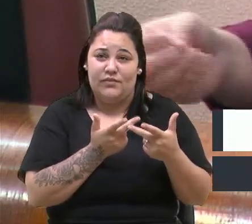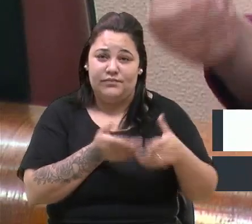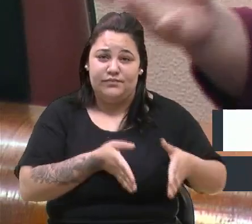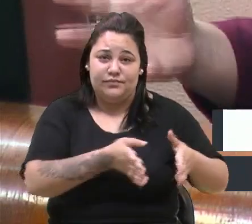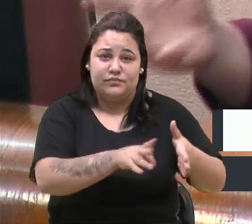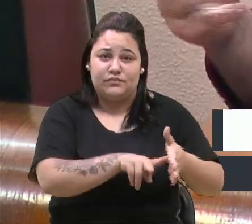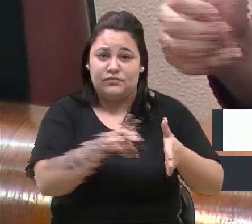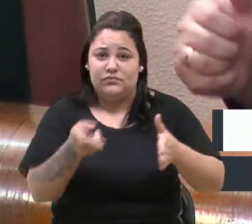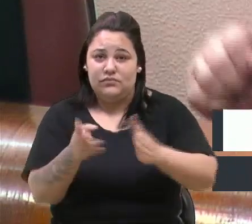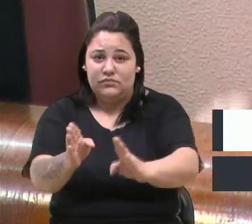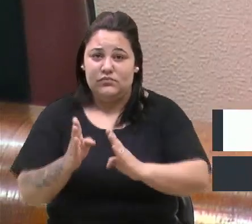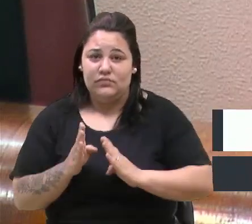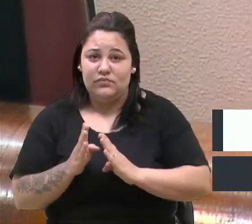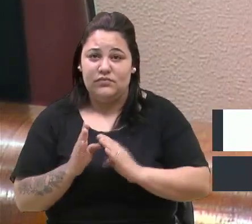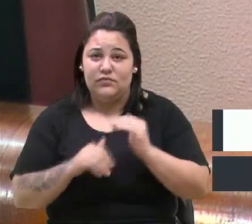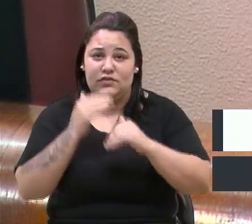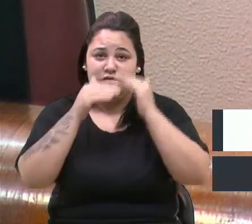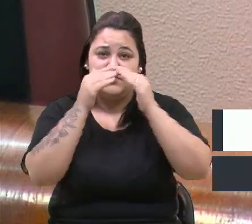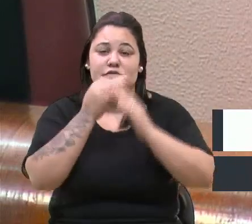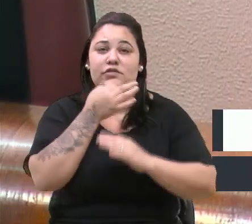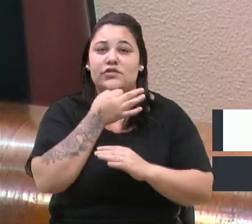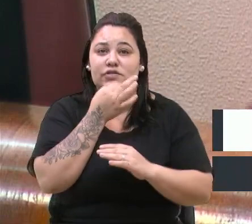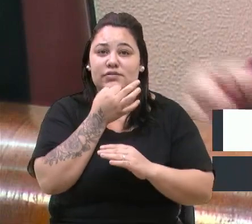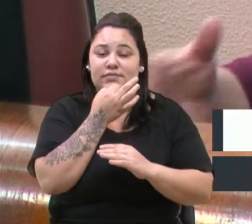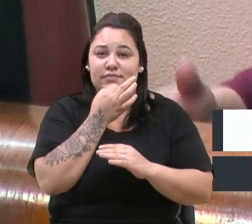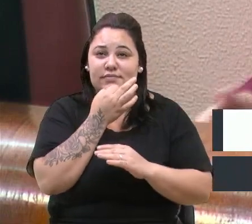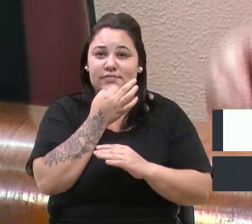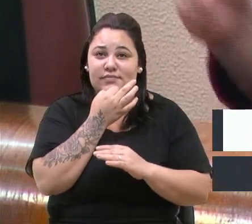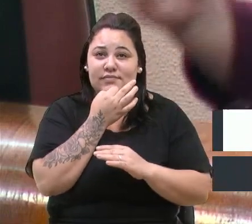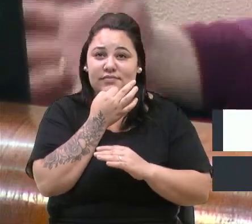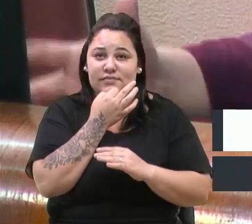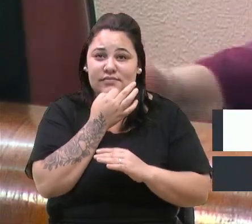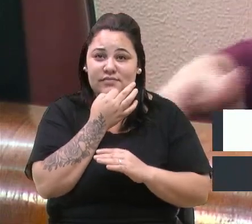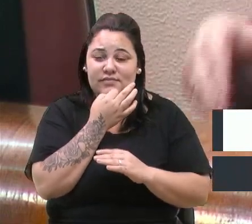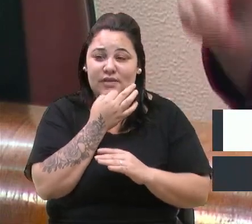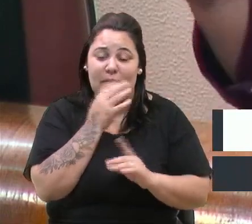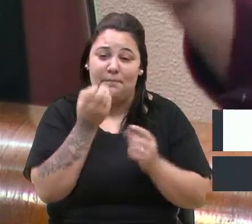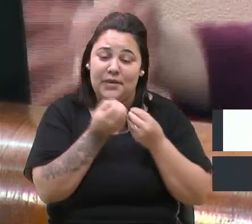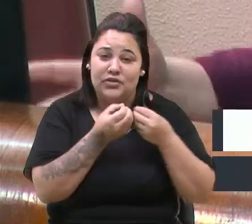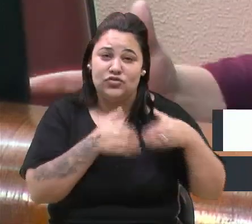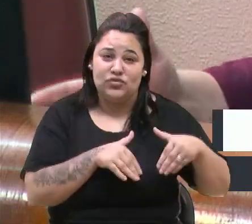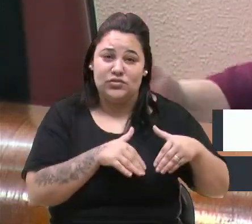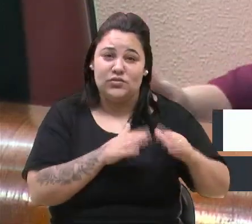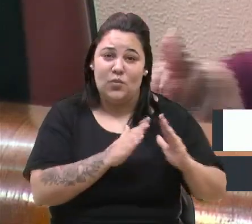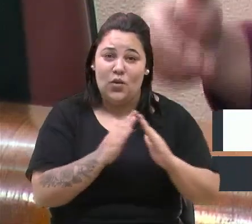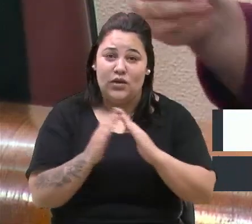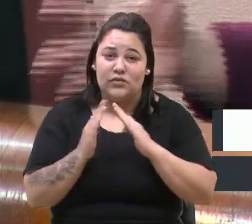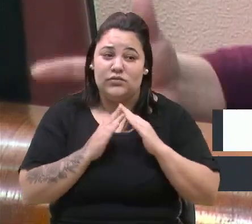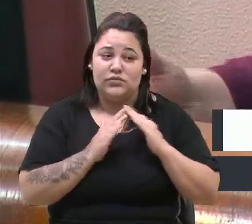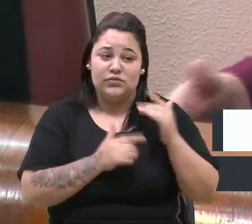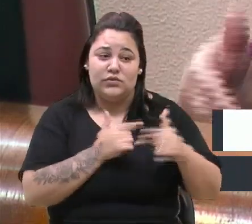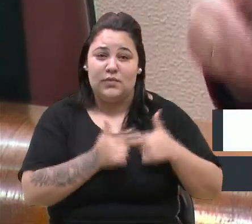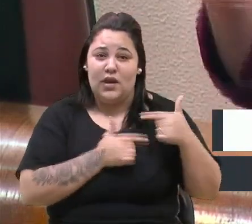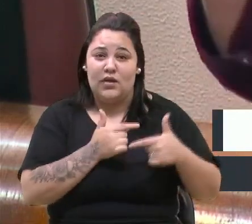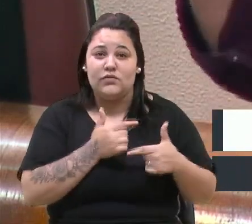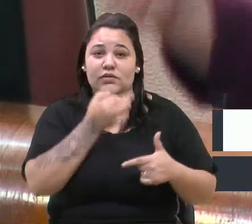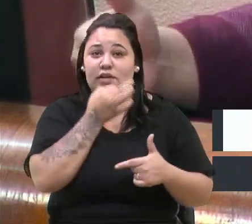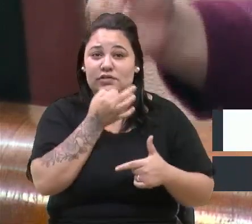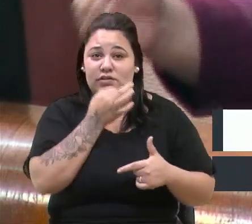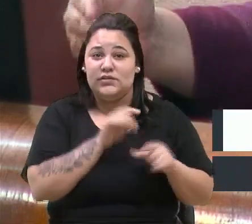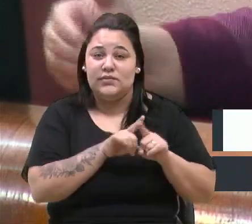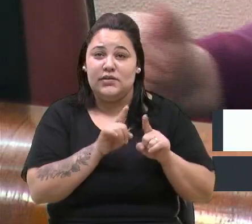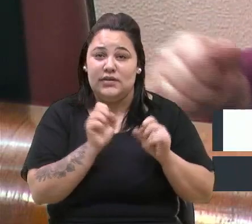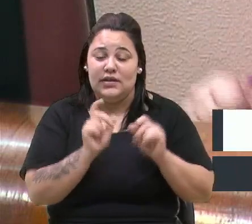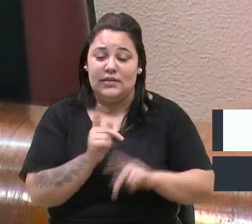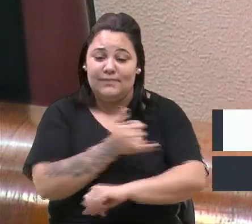tão importante para o desenvolvimento em Caxias do Sul. Está afetando moradores, os trabalhadores, né, de Caxias, quem passa lá todo